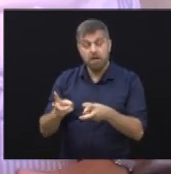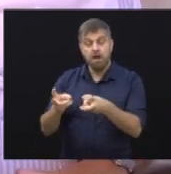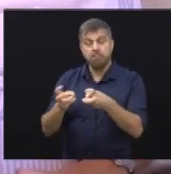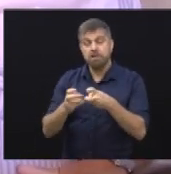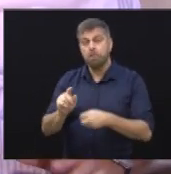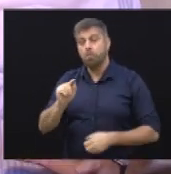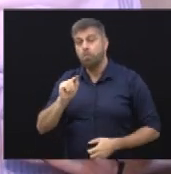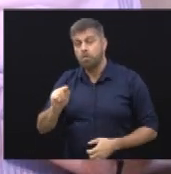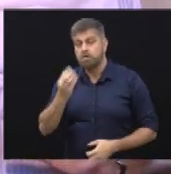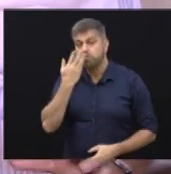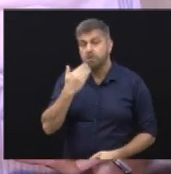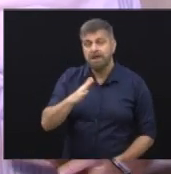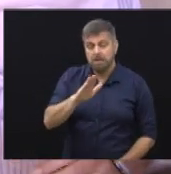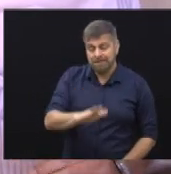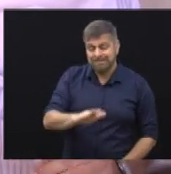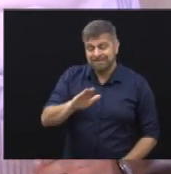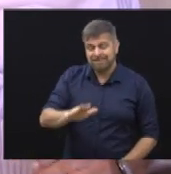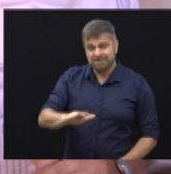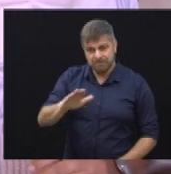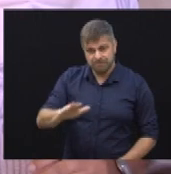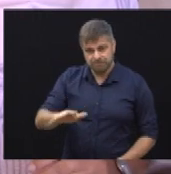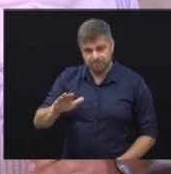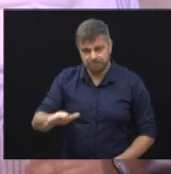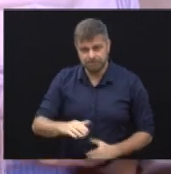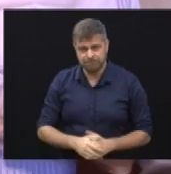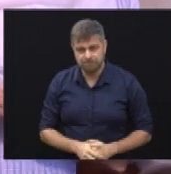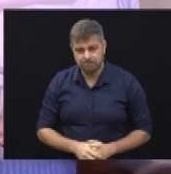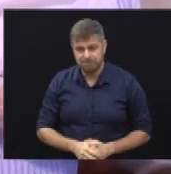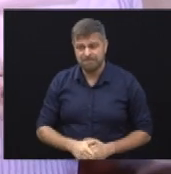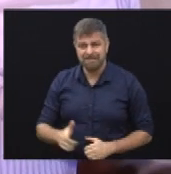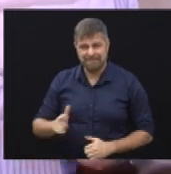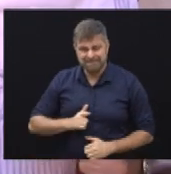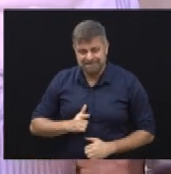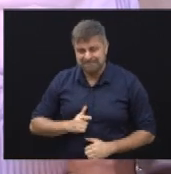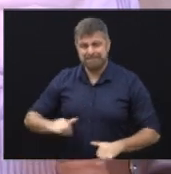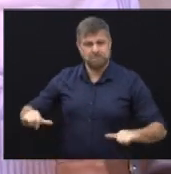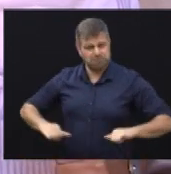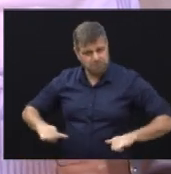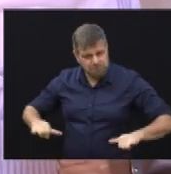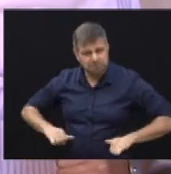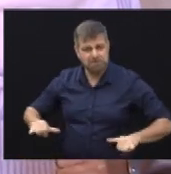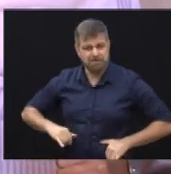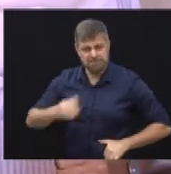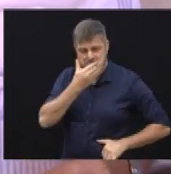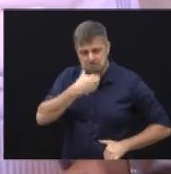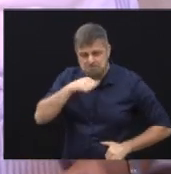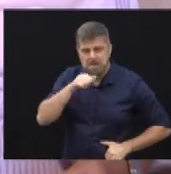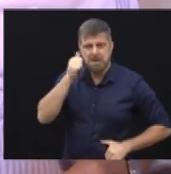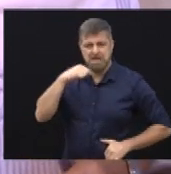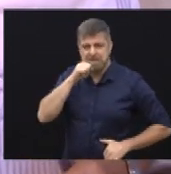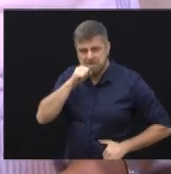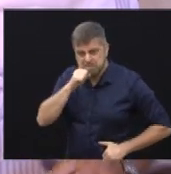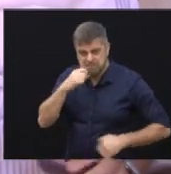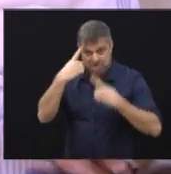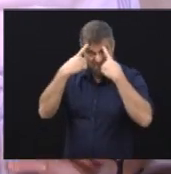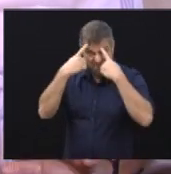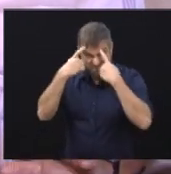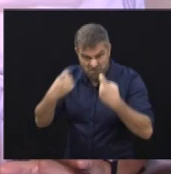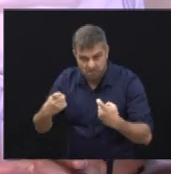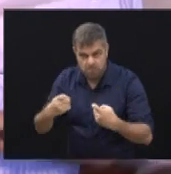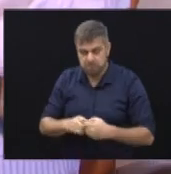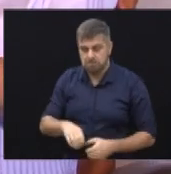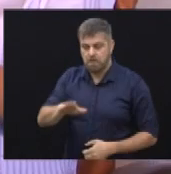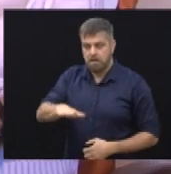vemos também que crianças que sofrem a violência, né, por parte dos pais.